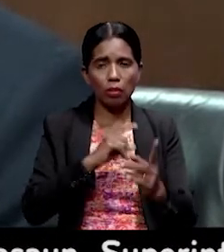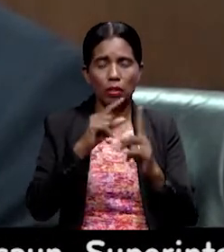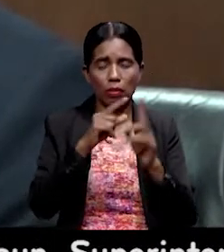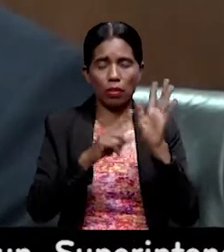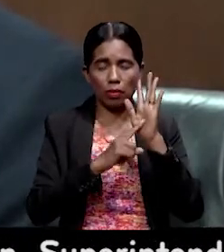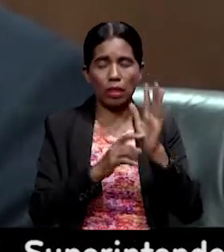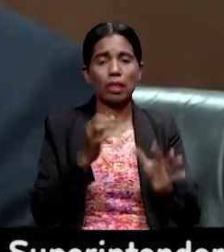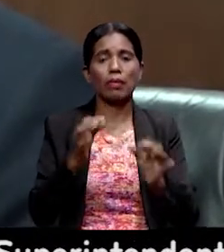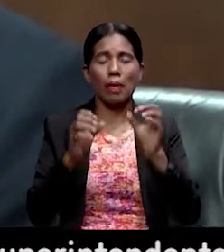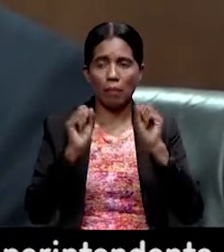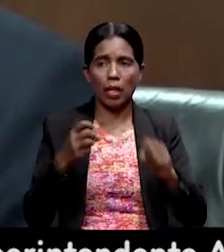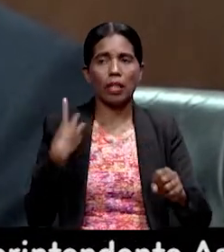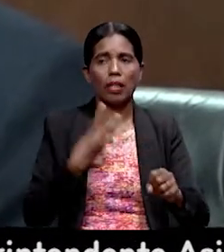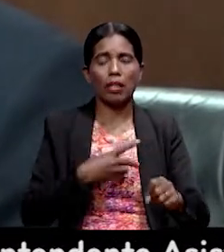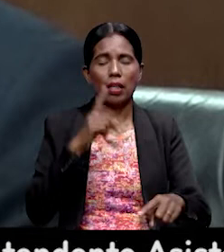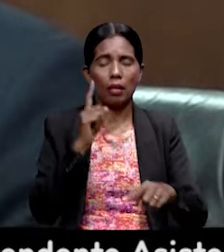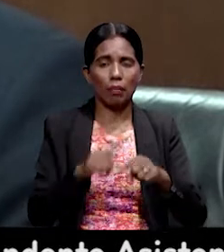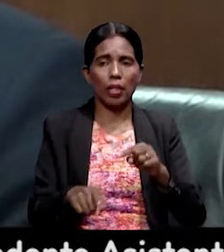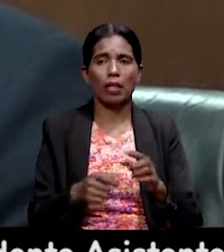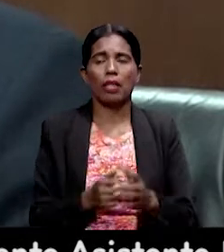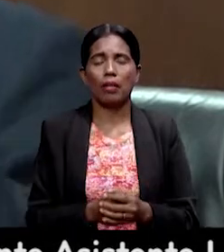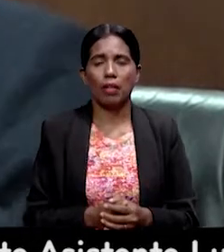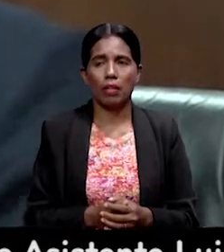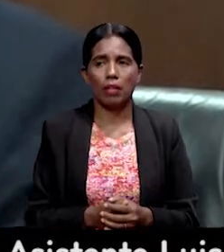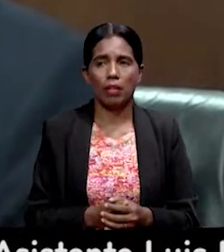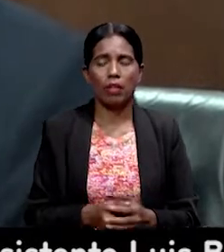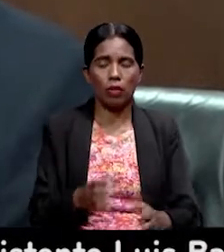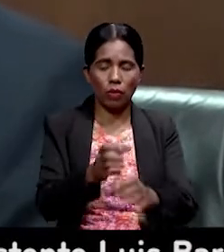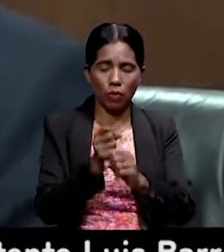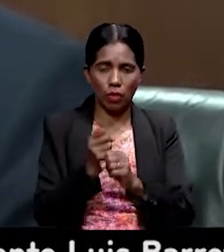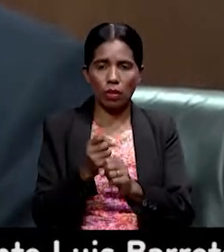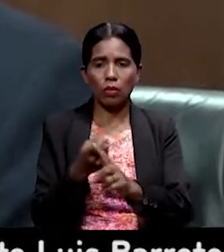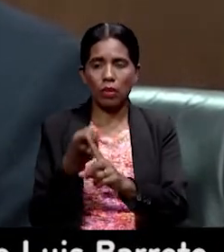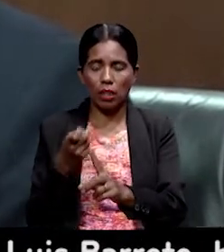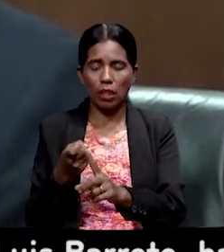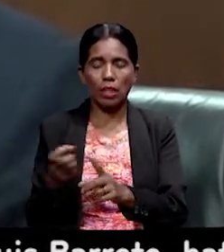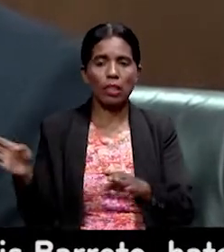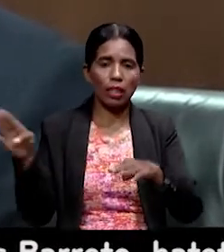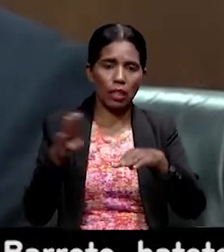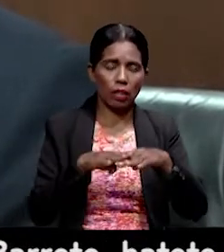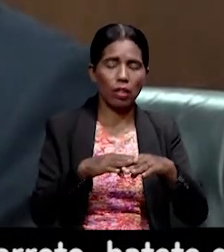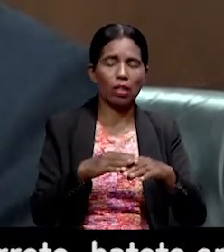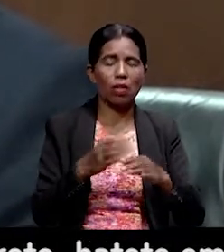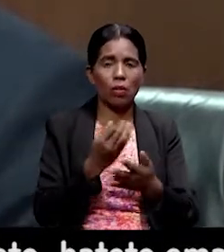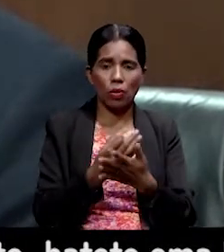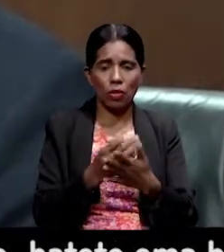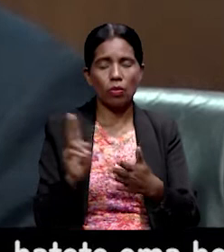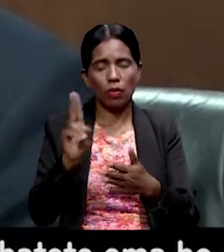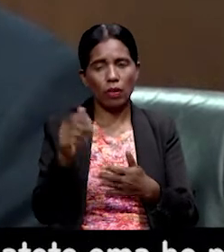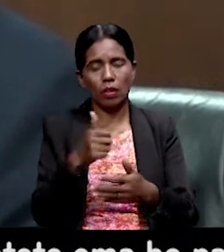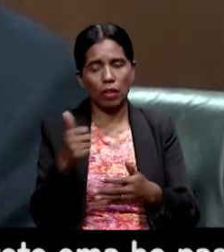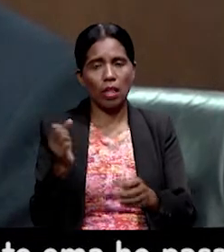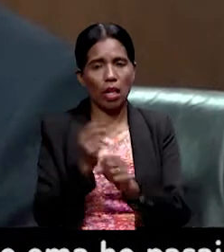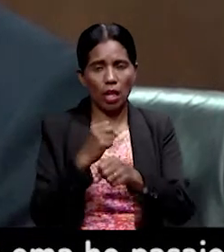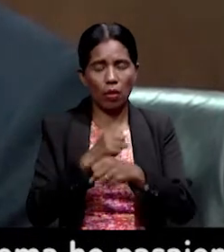e tal, a bela boca, foto o cidadão, está a falar isso também da NEMA, e tal, cria confusão, e